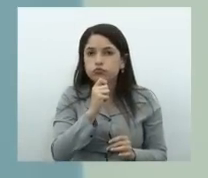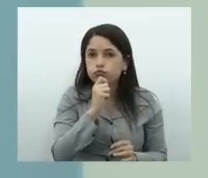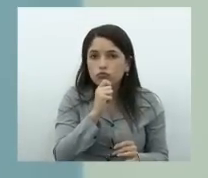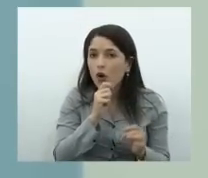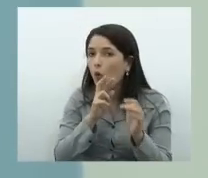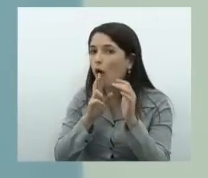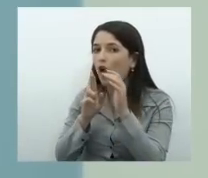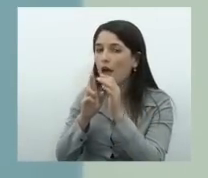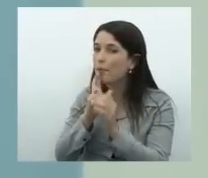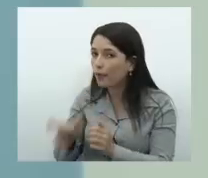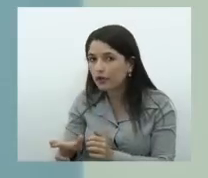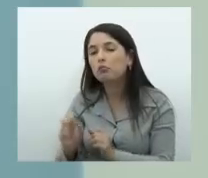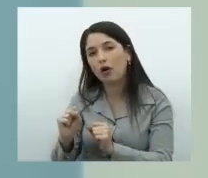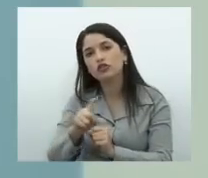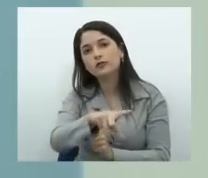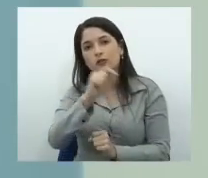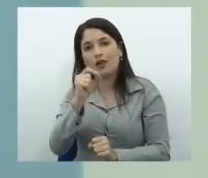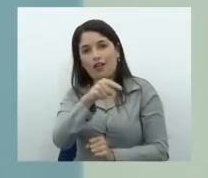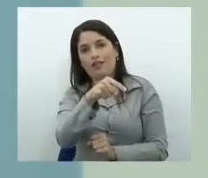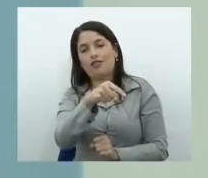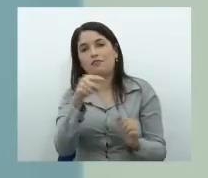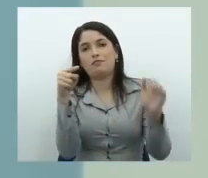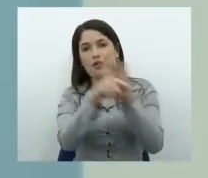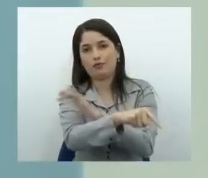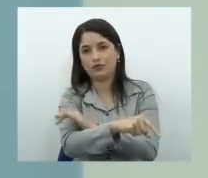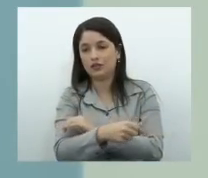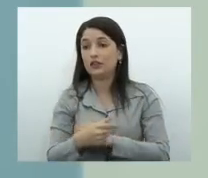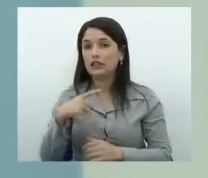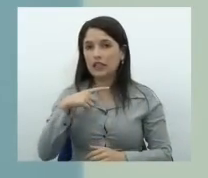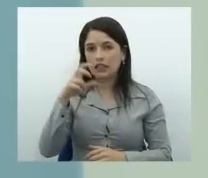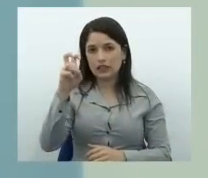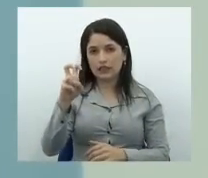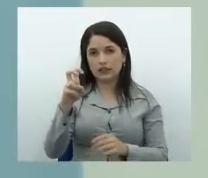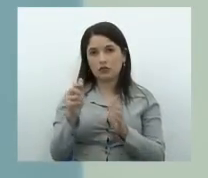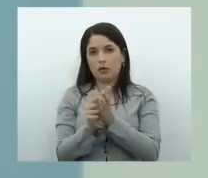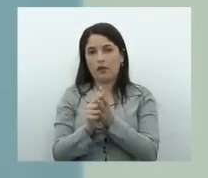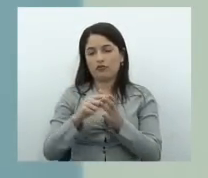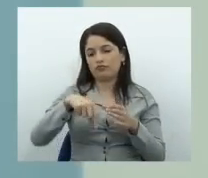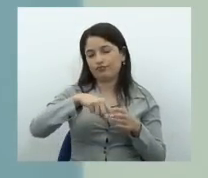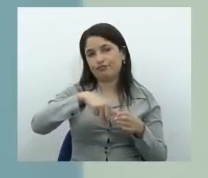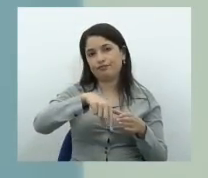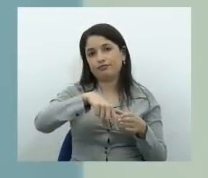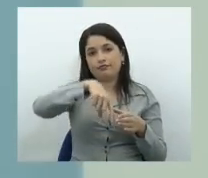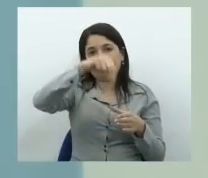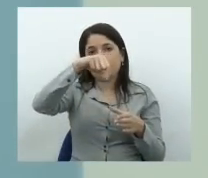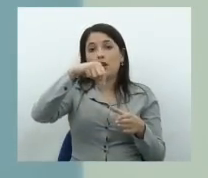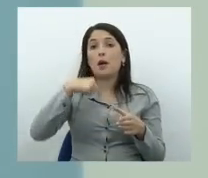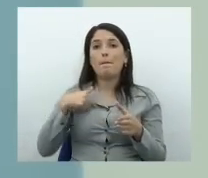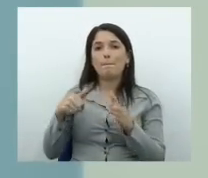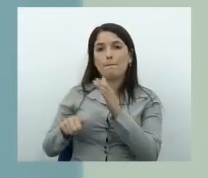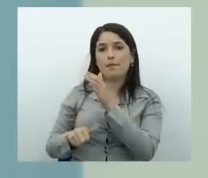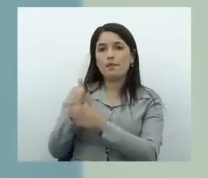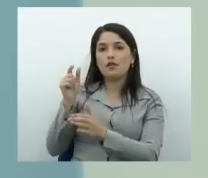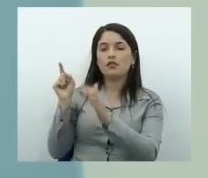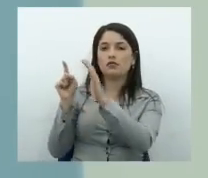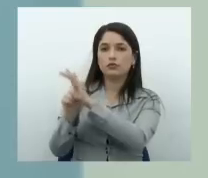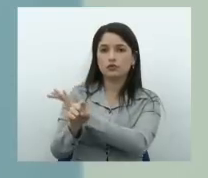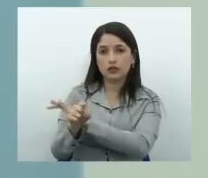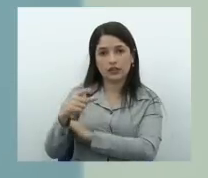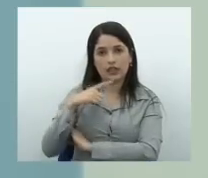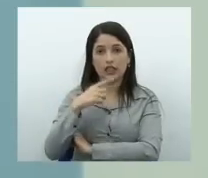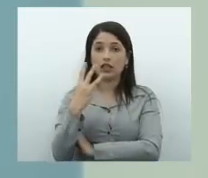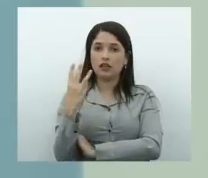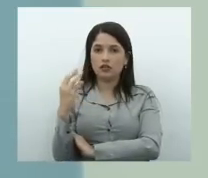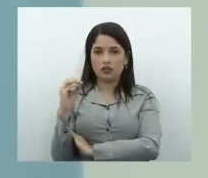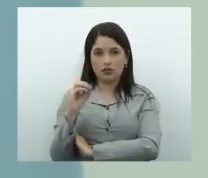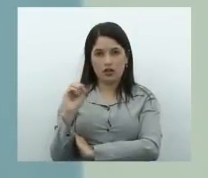questão. Eu tenho aqui os 5 papéis e vou sortear quem vai fazer a primeira pergunta. Lembrando que nós vamos ter 30 segundos